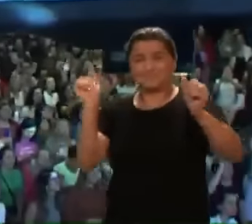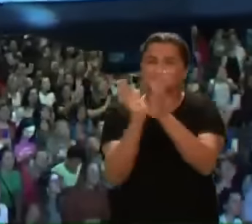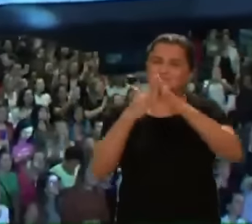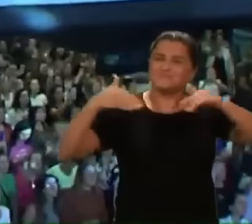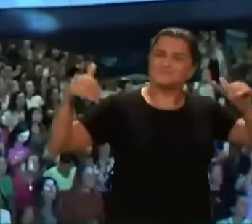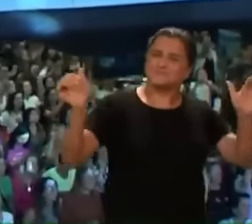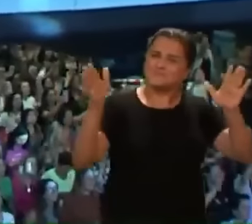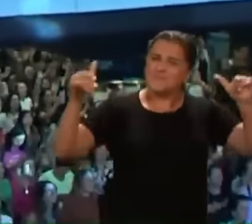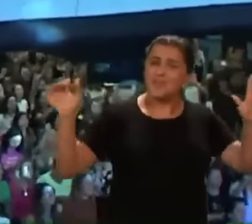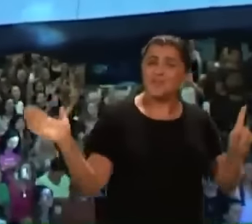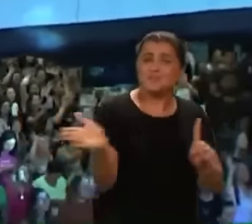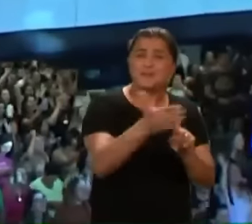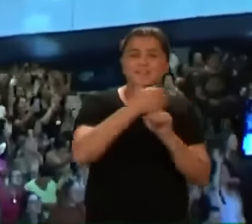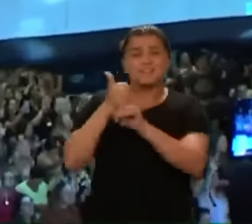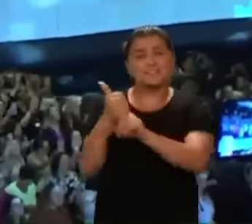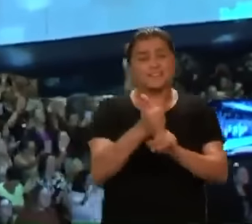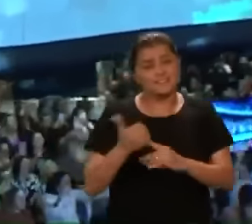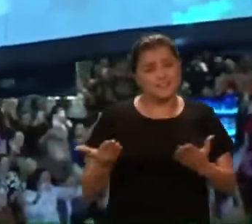Para proteger a glória.